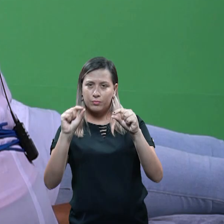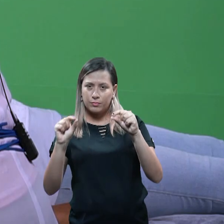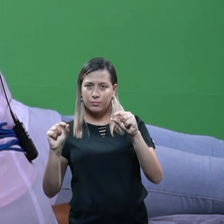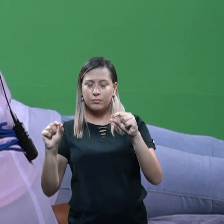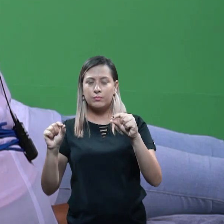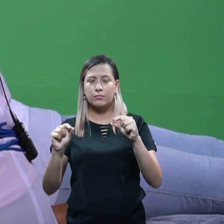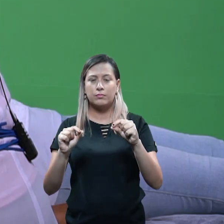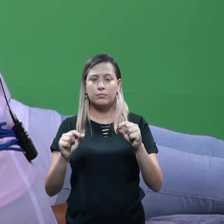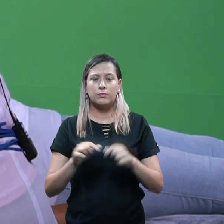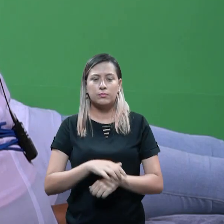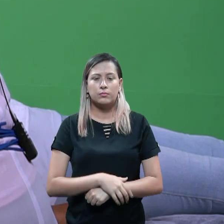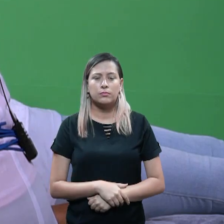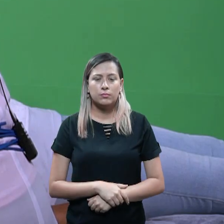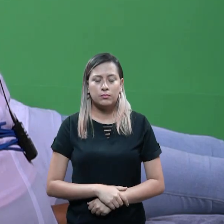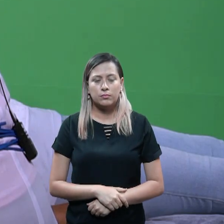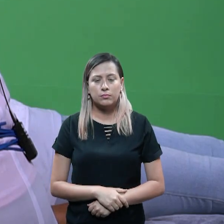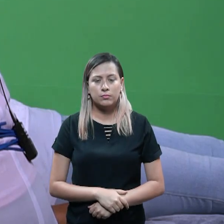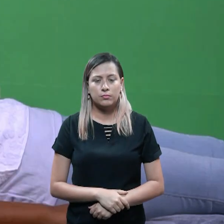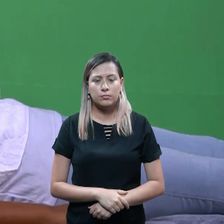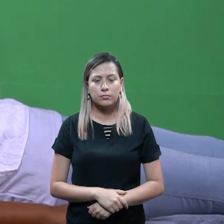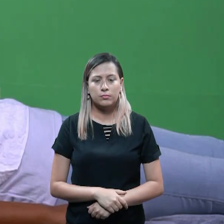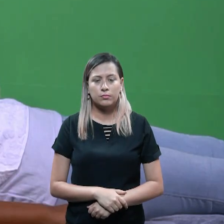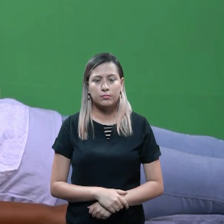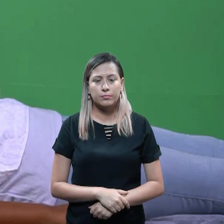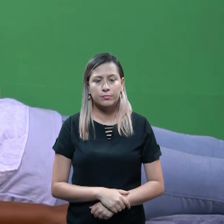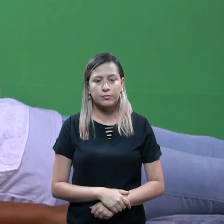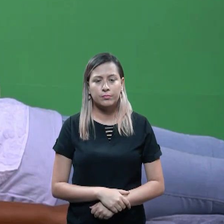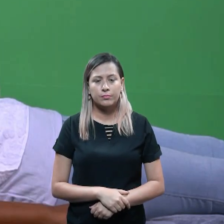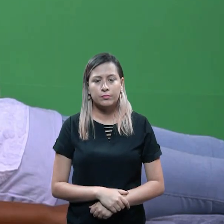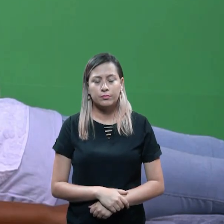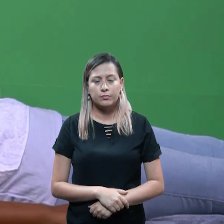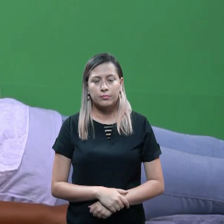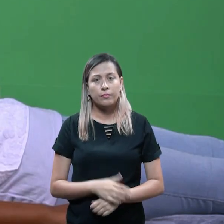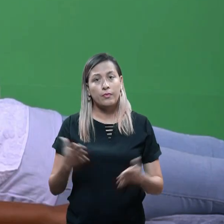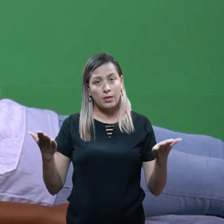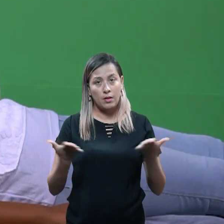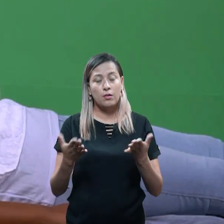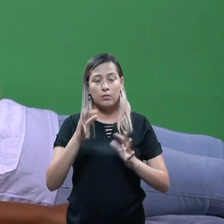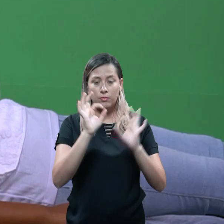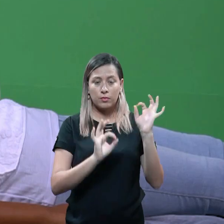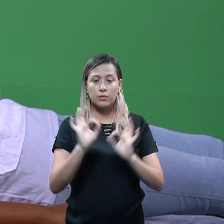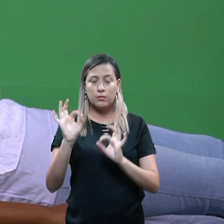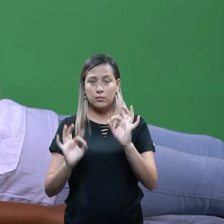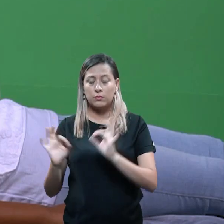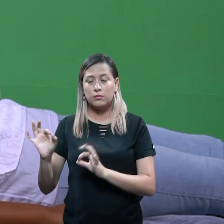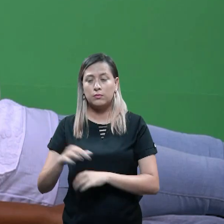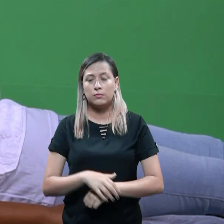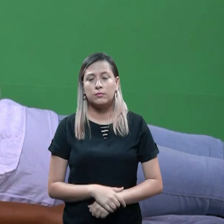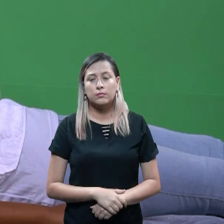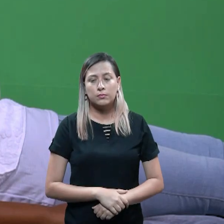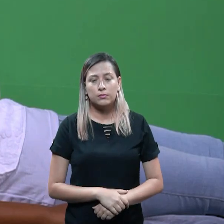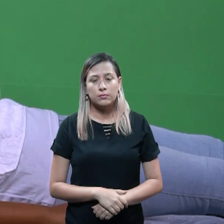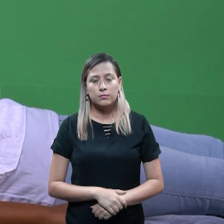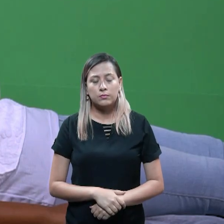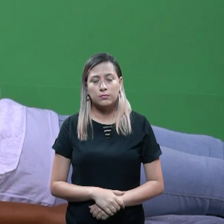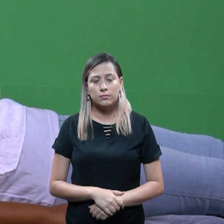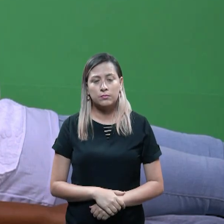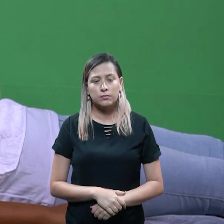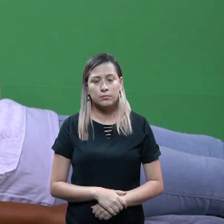para dentro, assim, ó. Agora eu vou fazer as correções. E aos poucos a gente vai